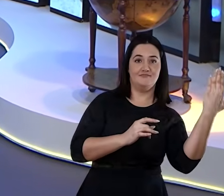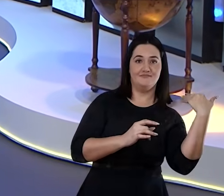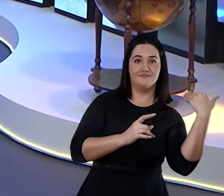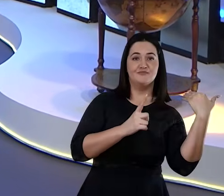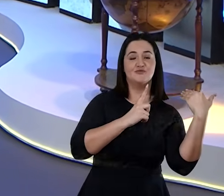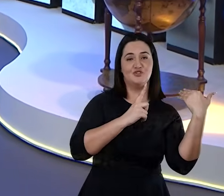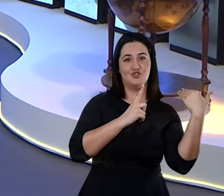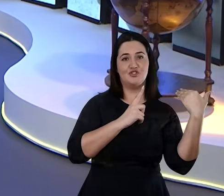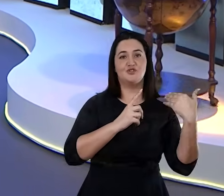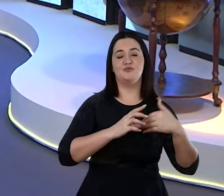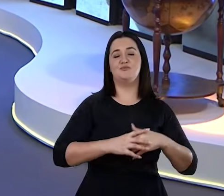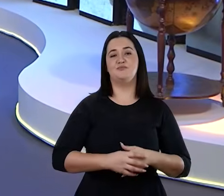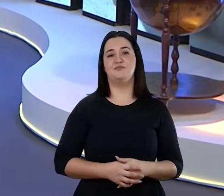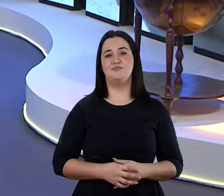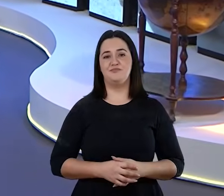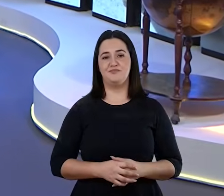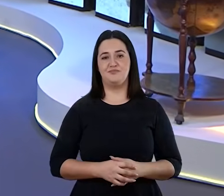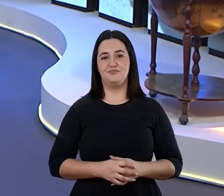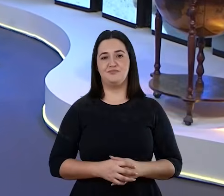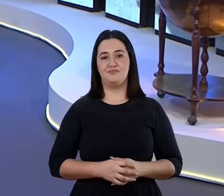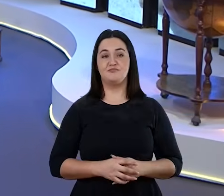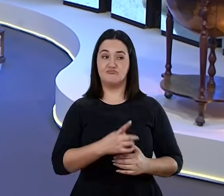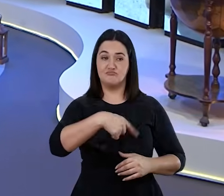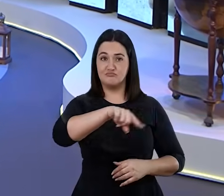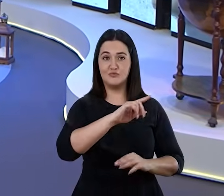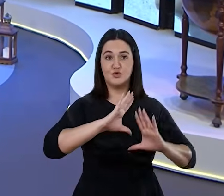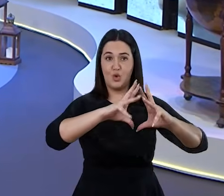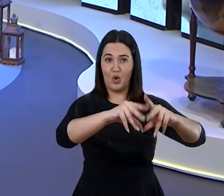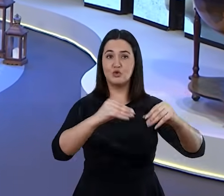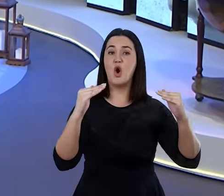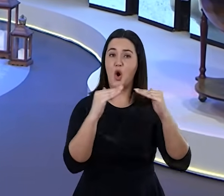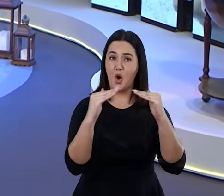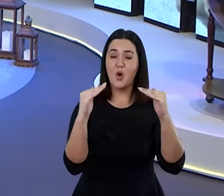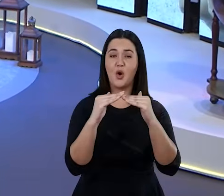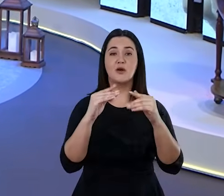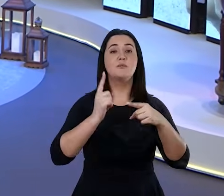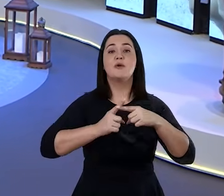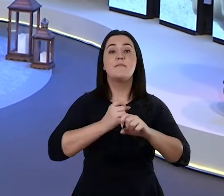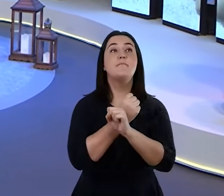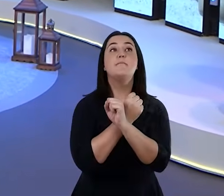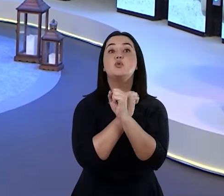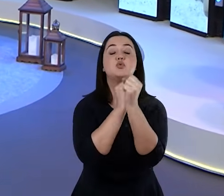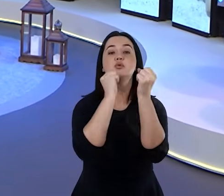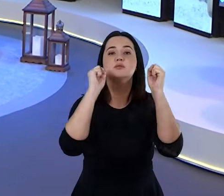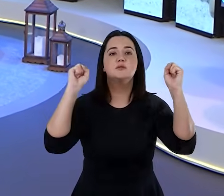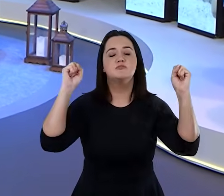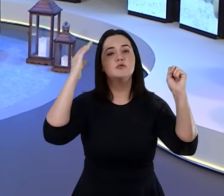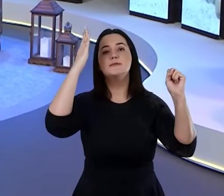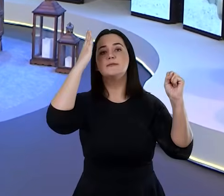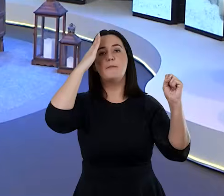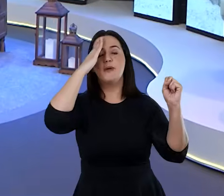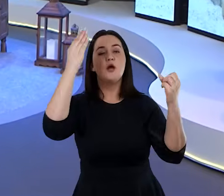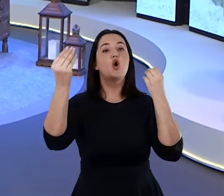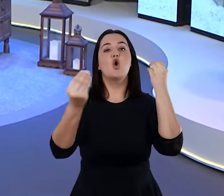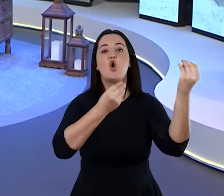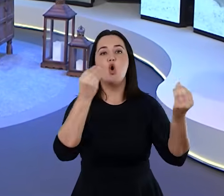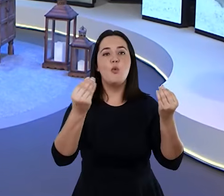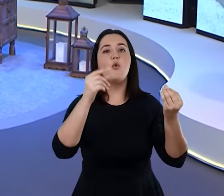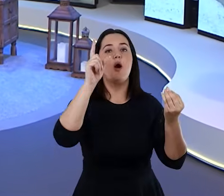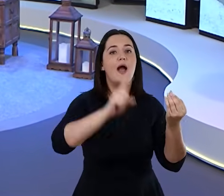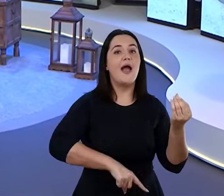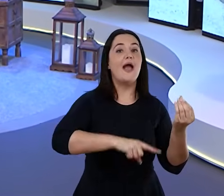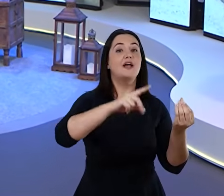mito grego. Isto é um ponto pacífico entre todos os especialistas, de modo que é impossível recuperar como